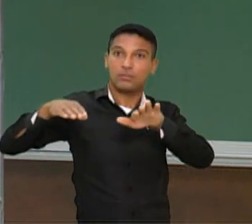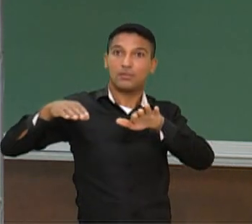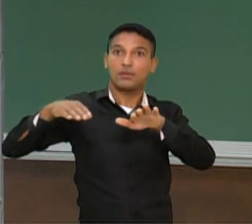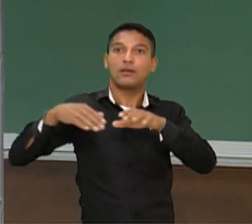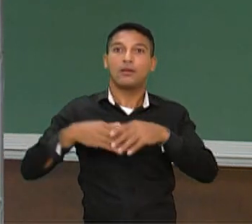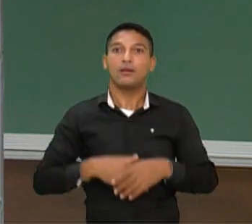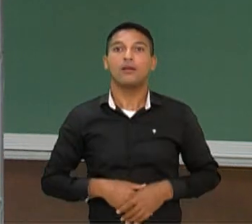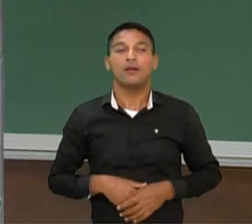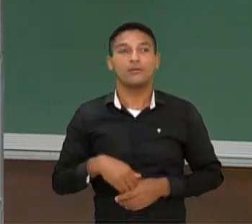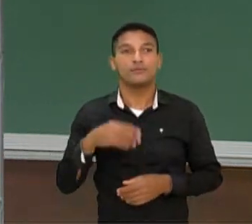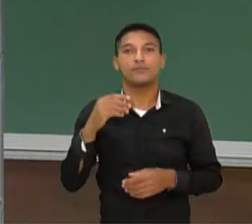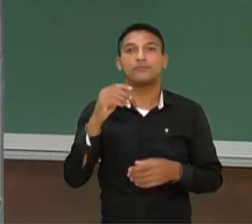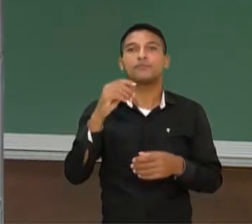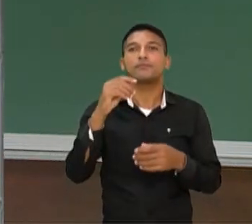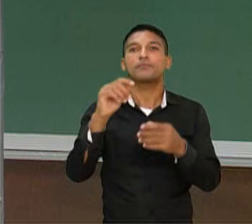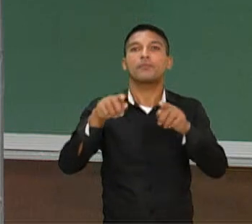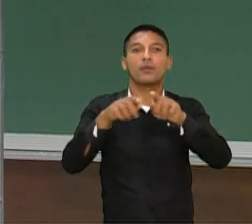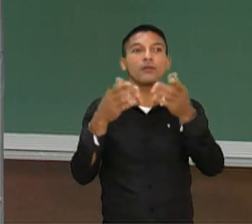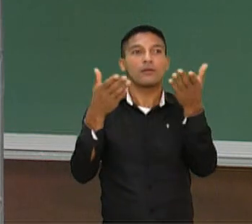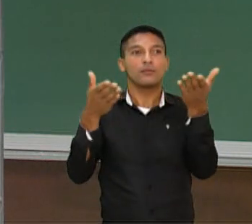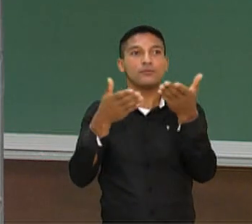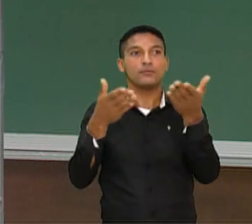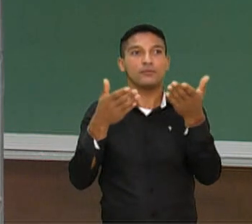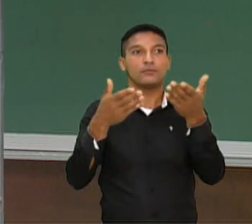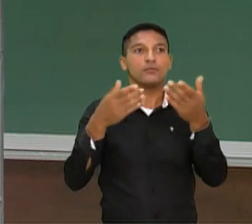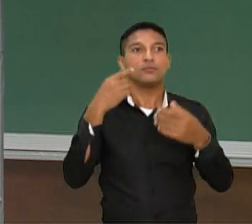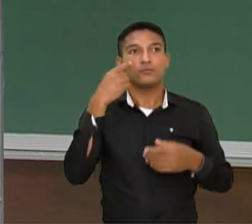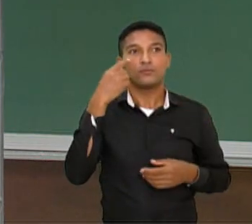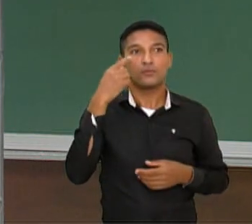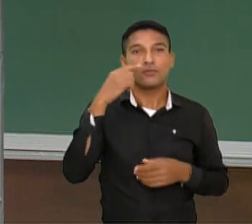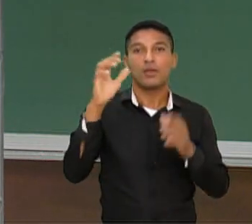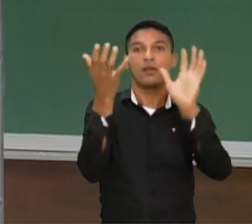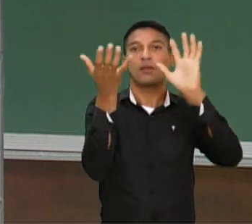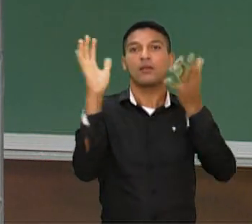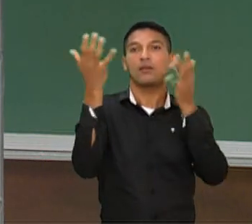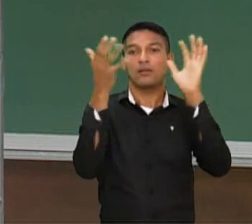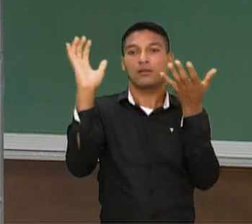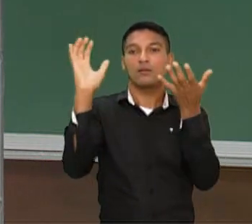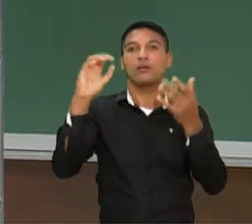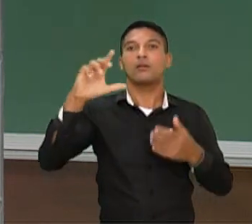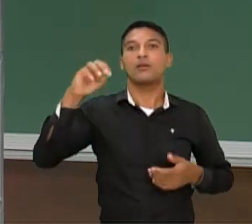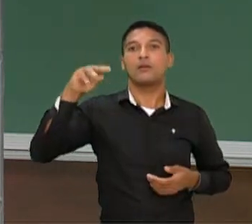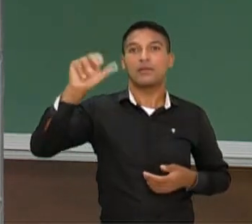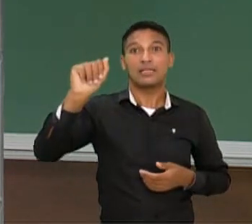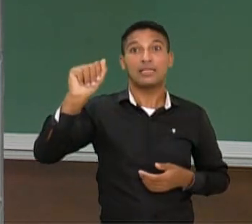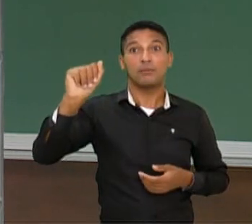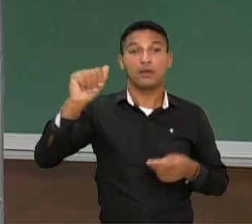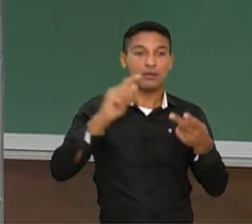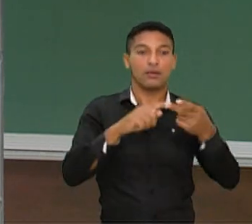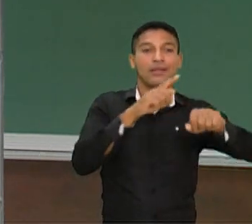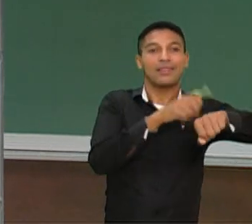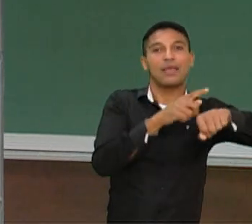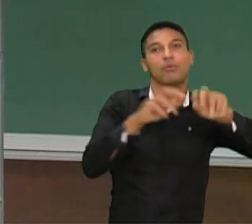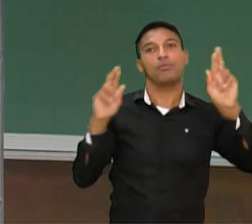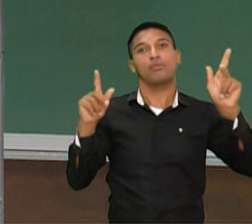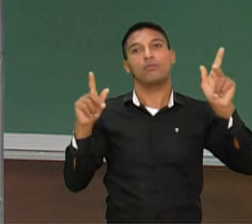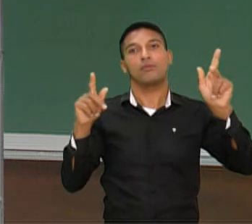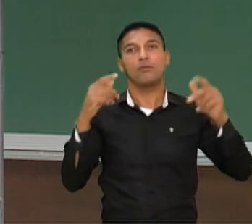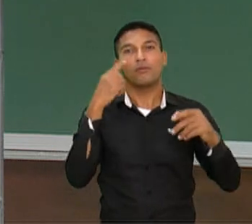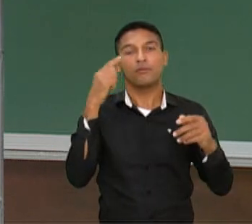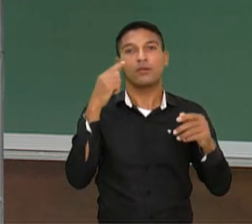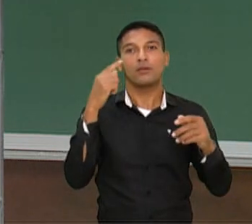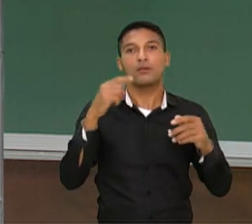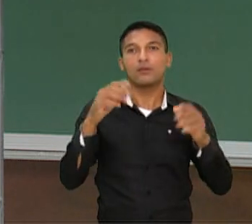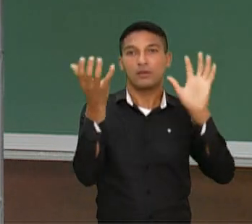Logicamente, para puxar clima, a gente tem que ter noção da diferença entre tempo e clima. Essa noção identifica-se ao